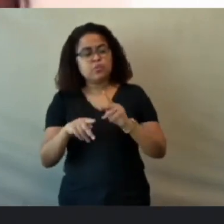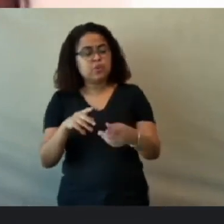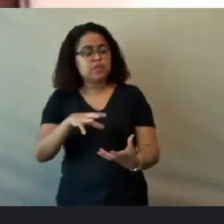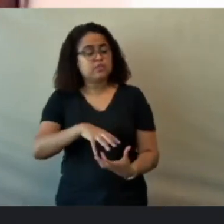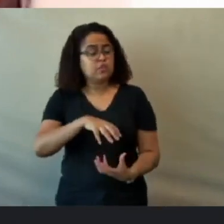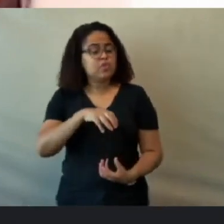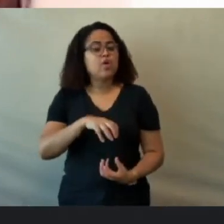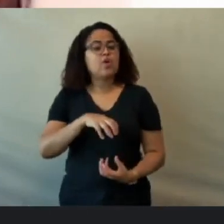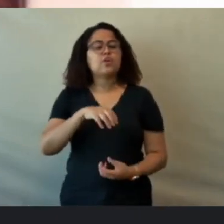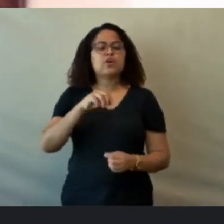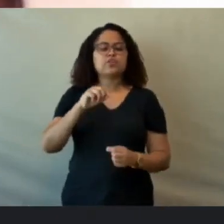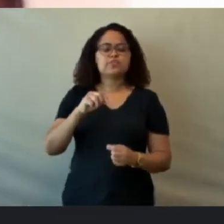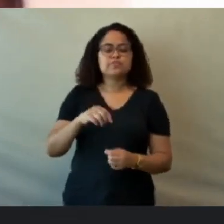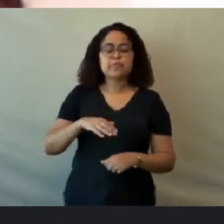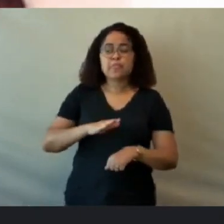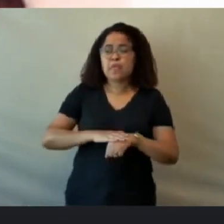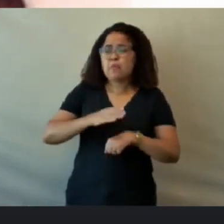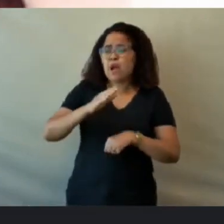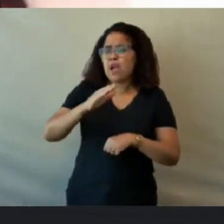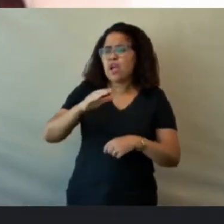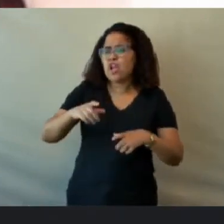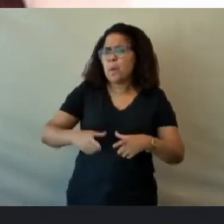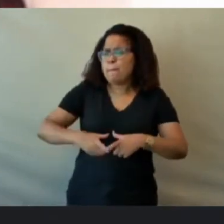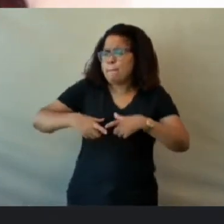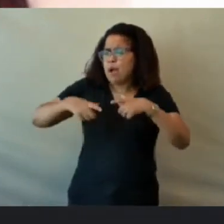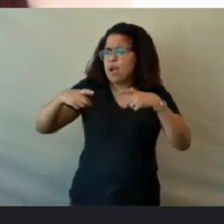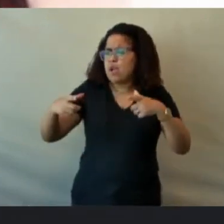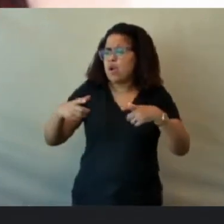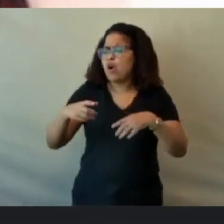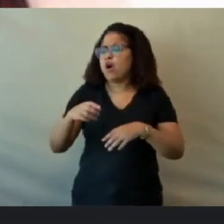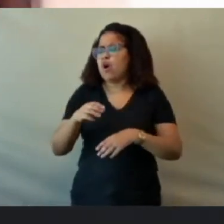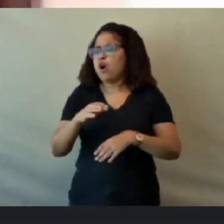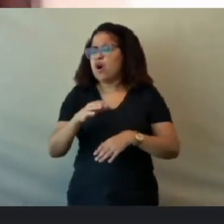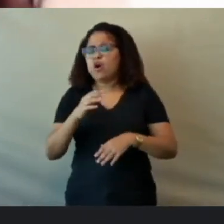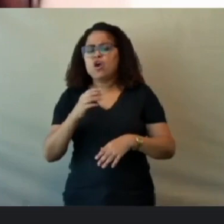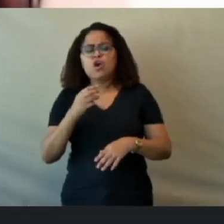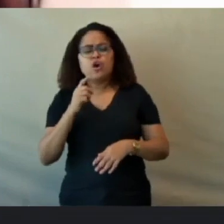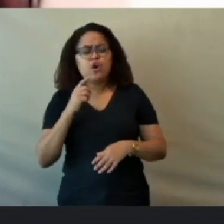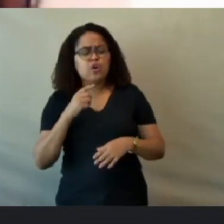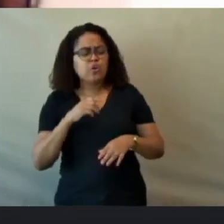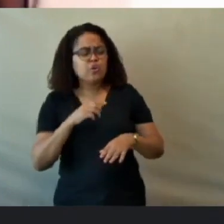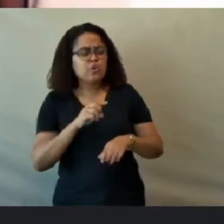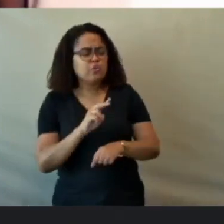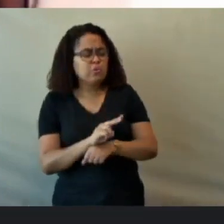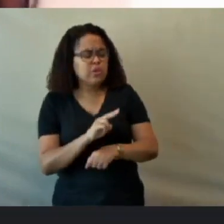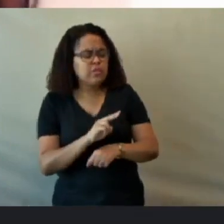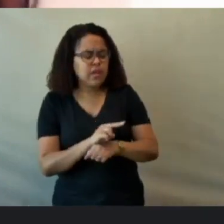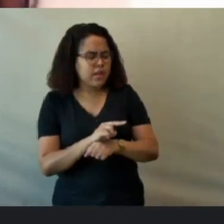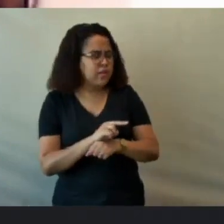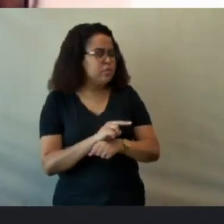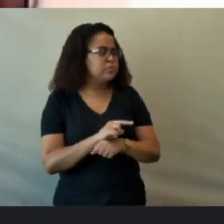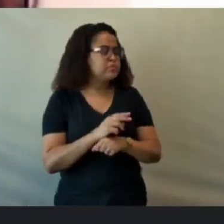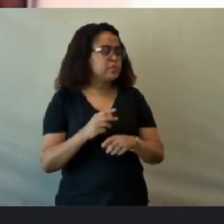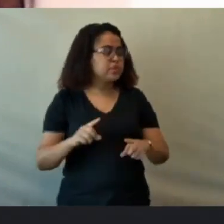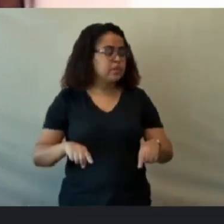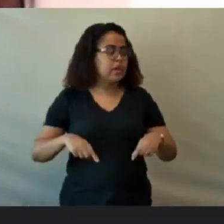programa Maior Cuidado, que temos também algumas colegas aqui que atuam especificamente nesse